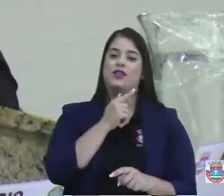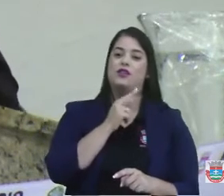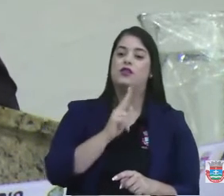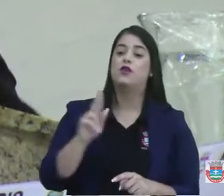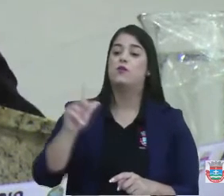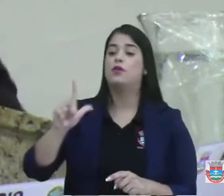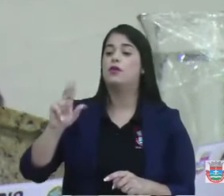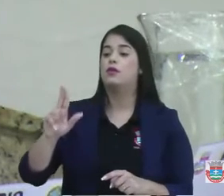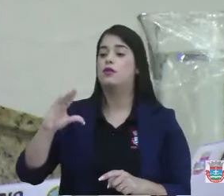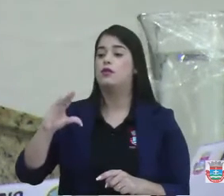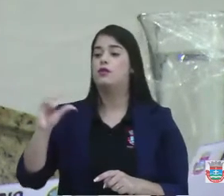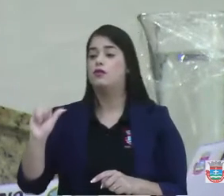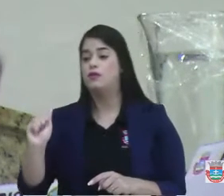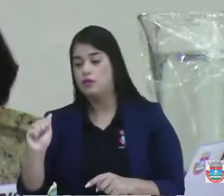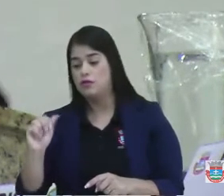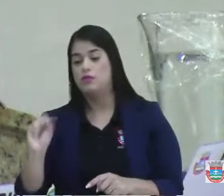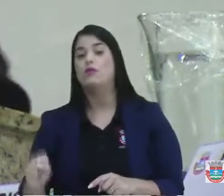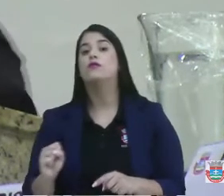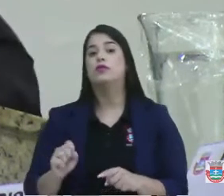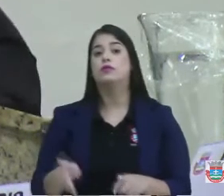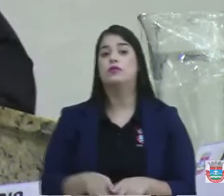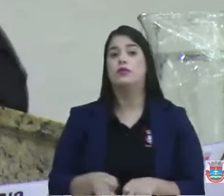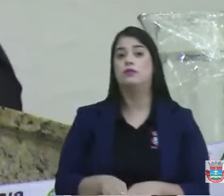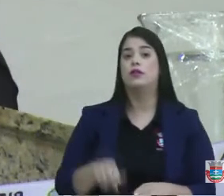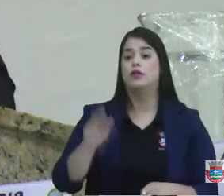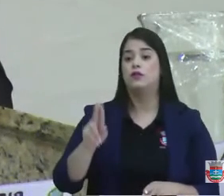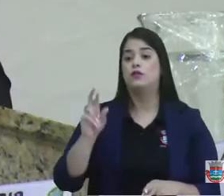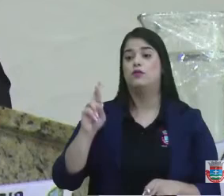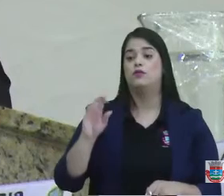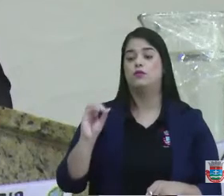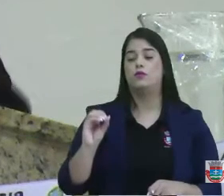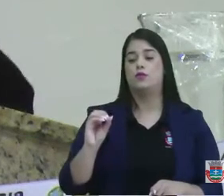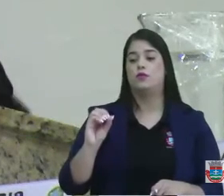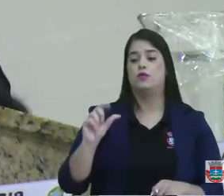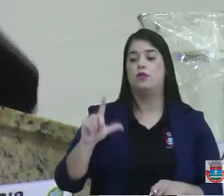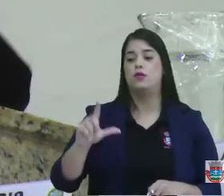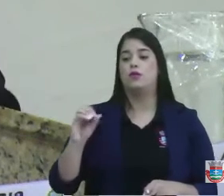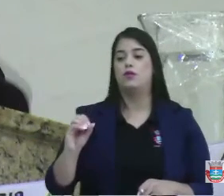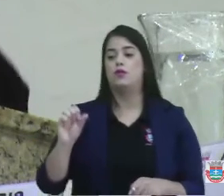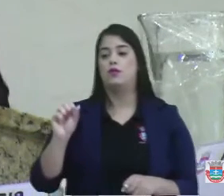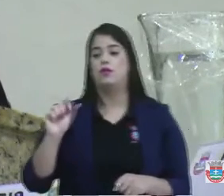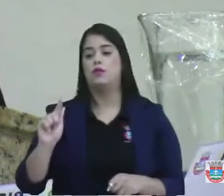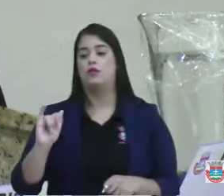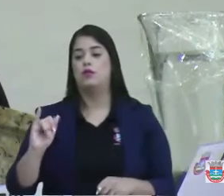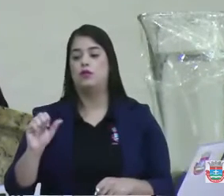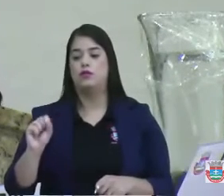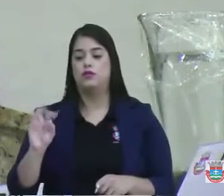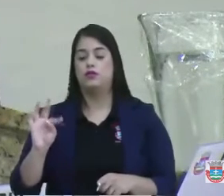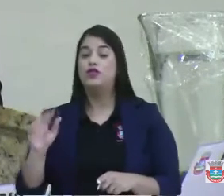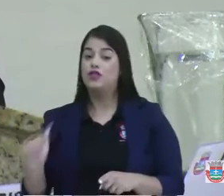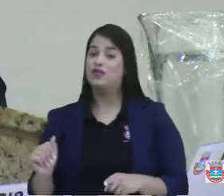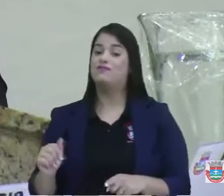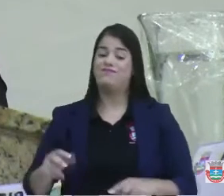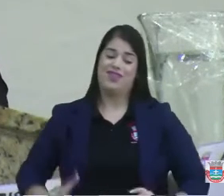Lucas tem uma urologista que quem é agente de saúde é que sabe quantos homens descobriu com câncer de